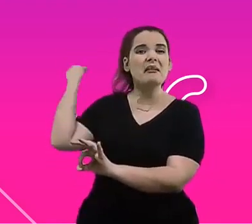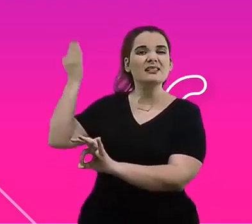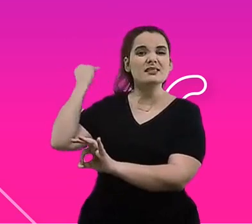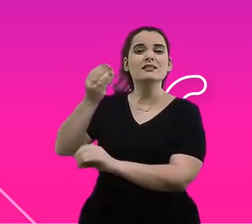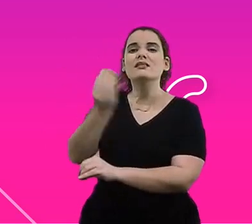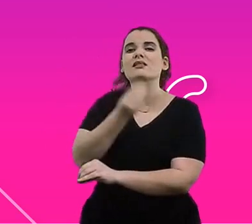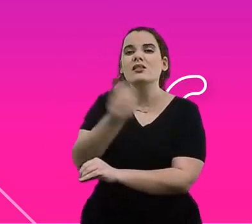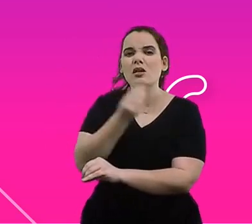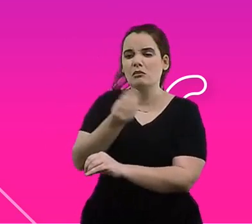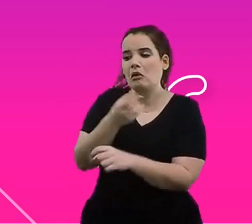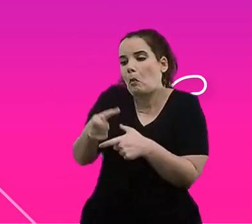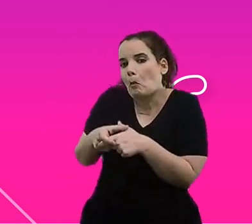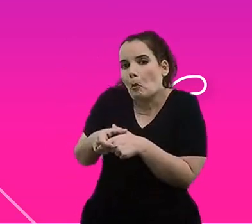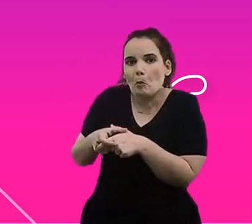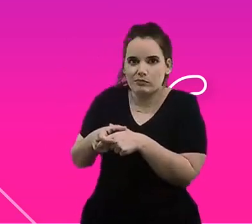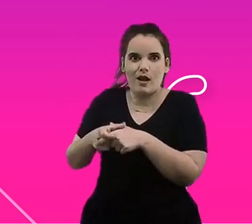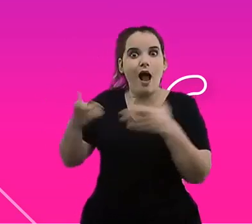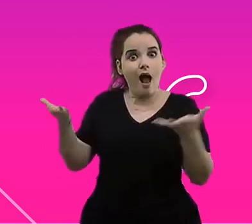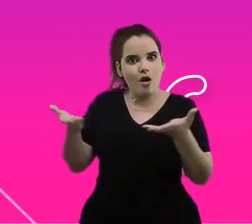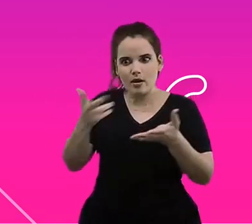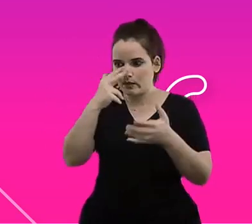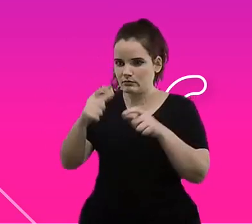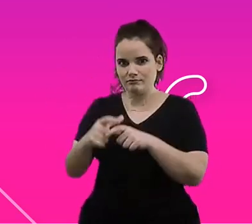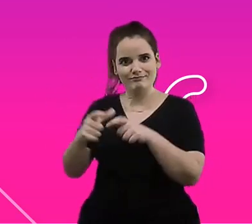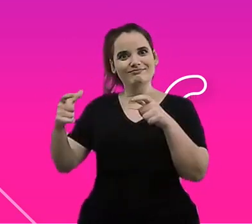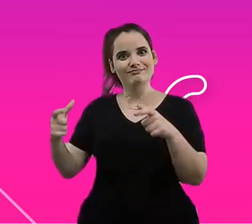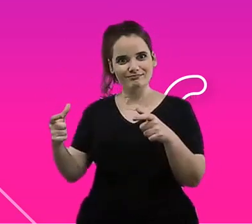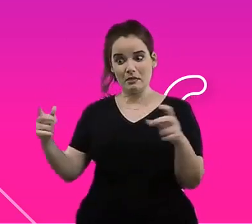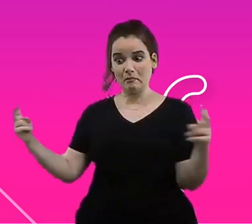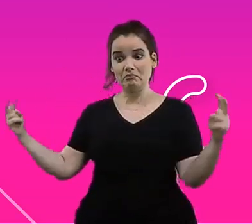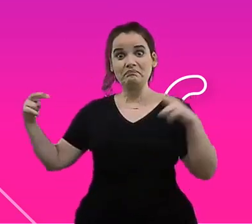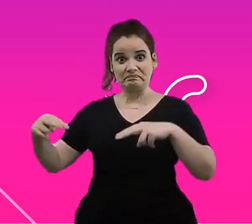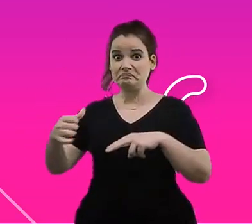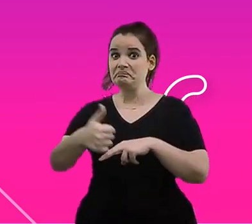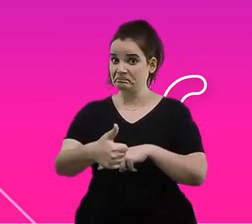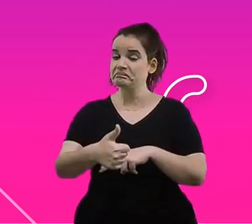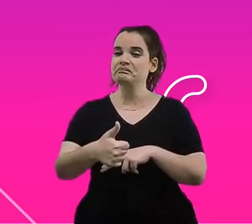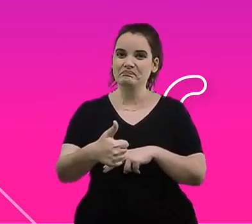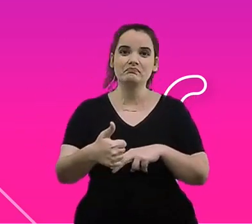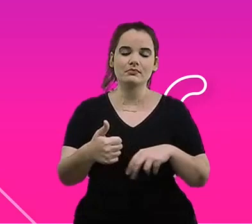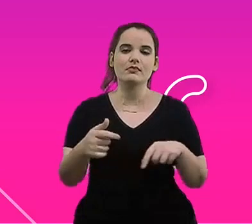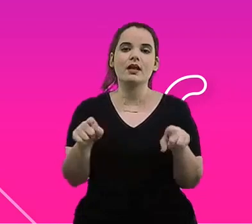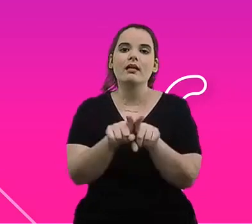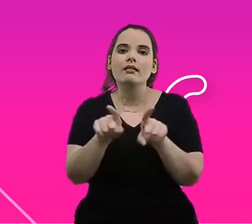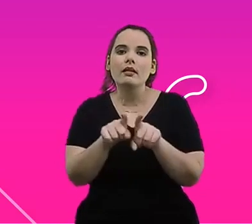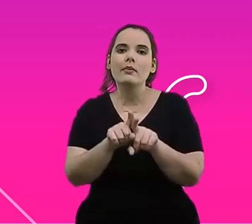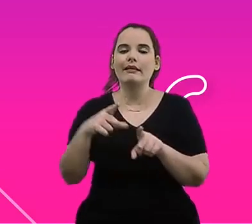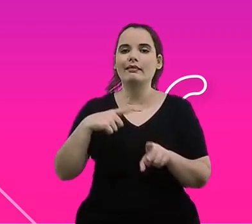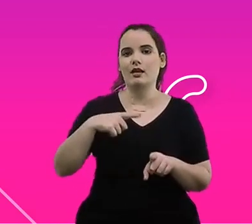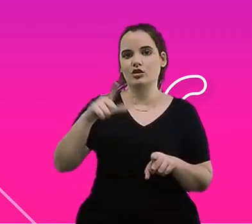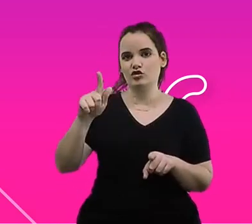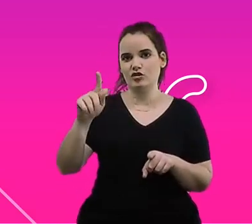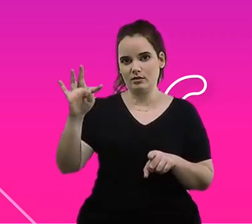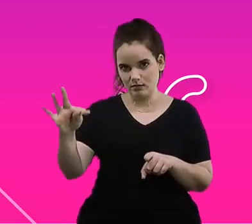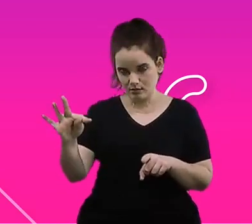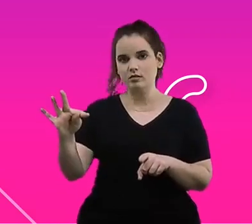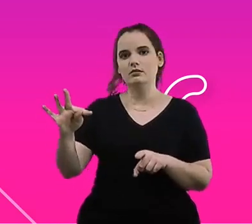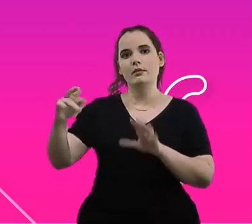mais gente olhando para isso. A institucionalização de um GT de dados, que